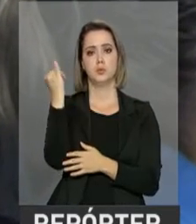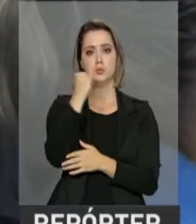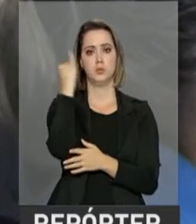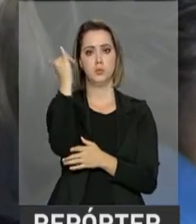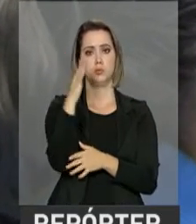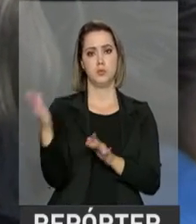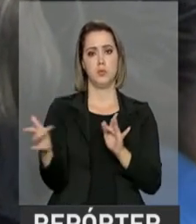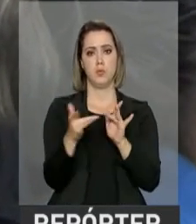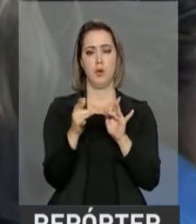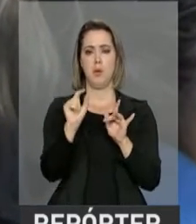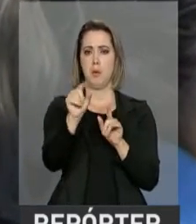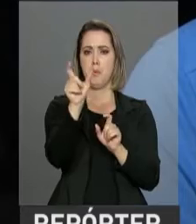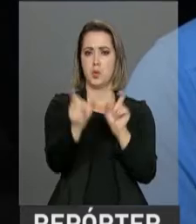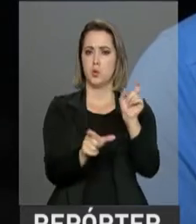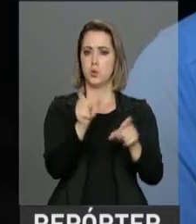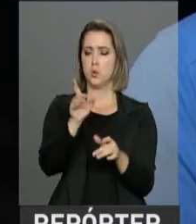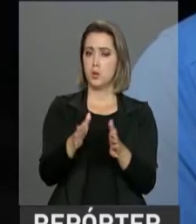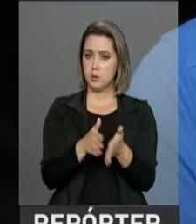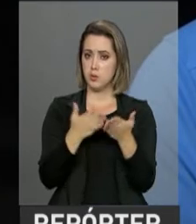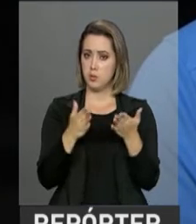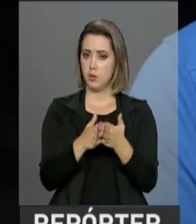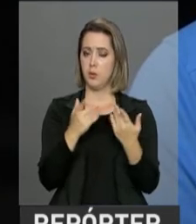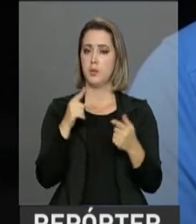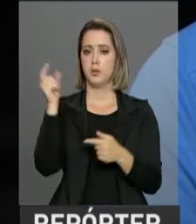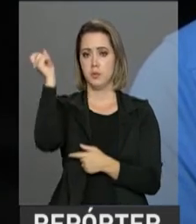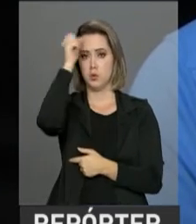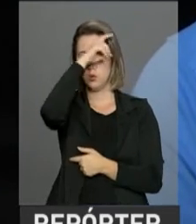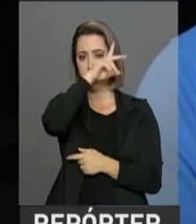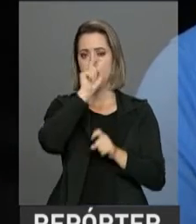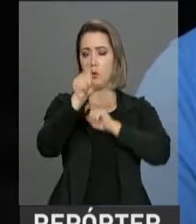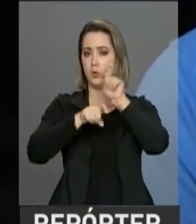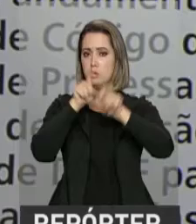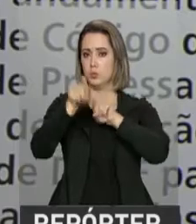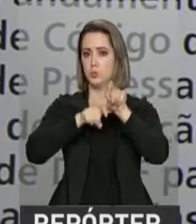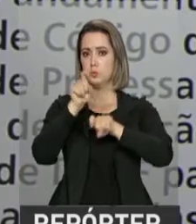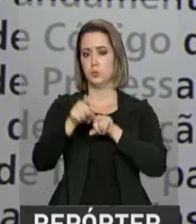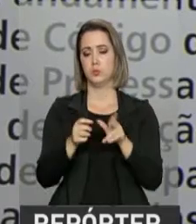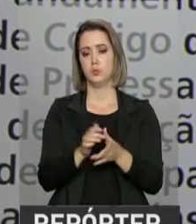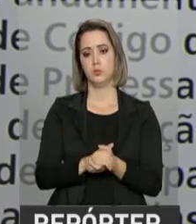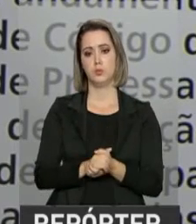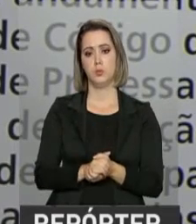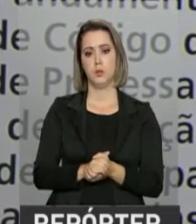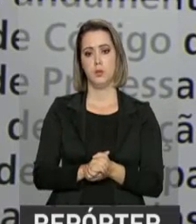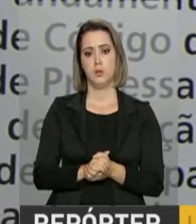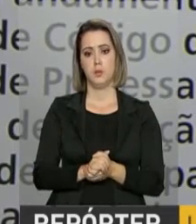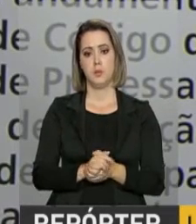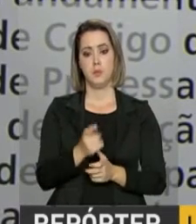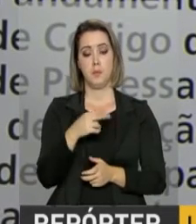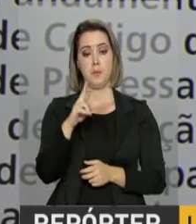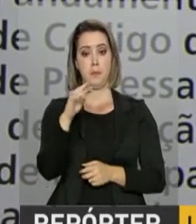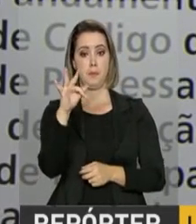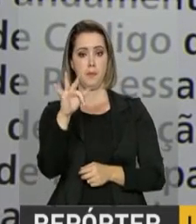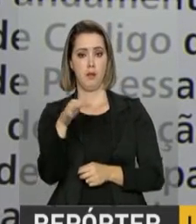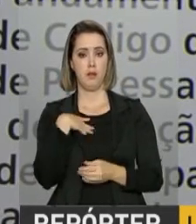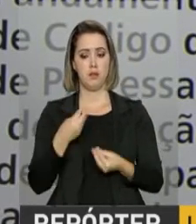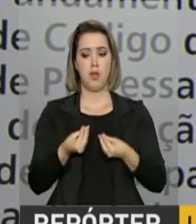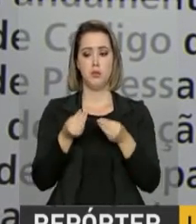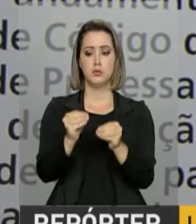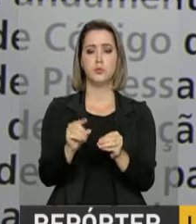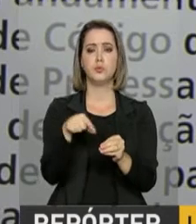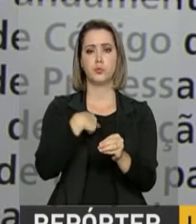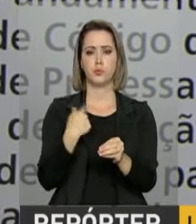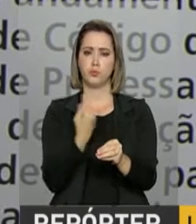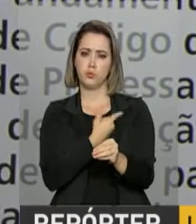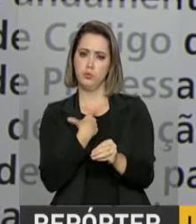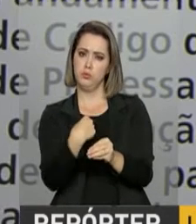importantes para pessoas com baixa renda e dificuldade de acesso à internet. A Receita Federal, o que ela faz? Ela encaminha para a